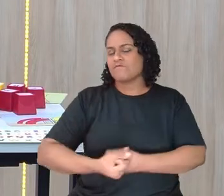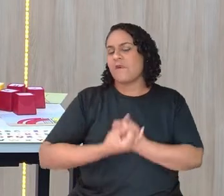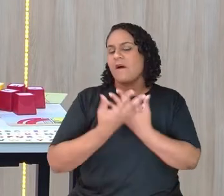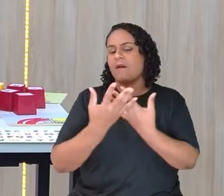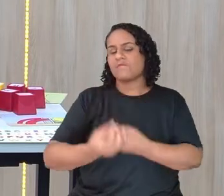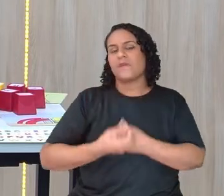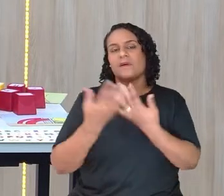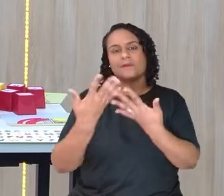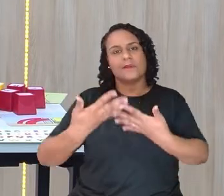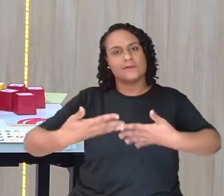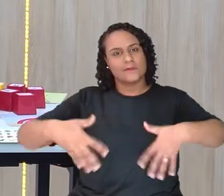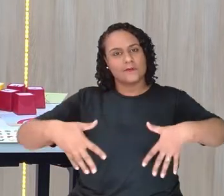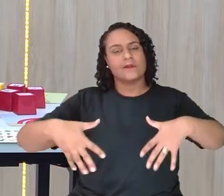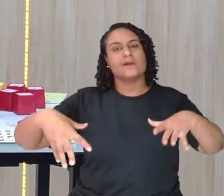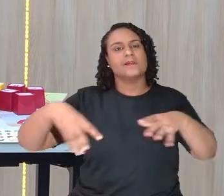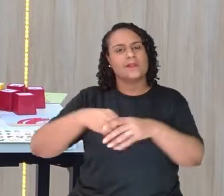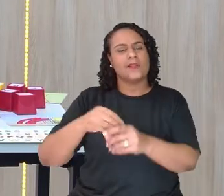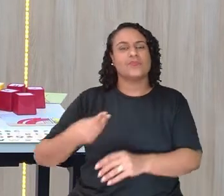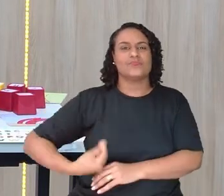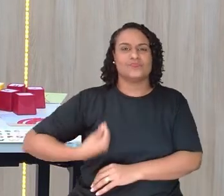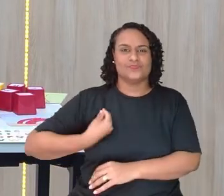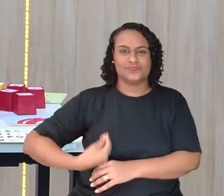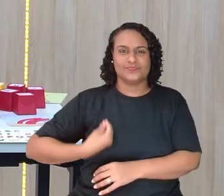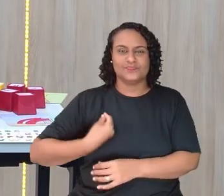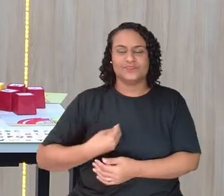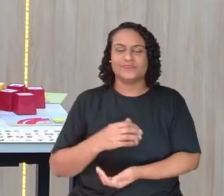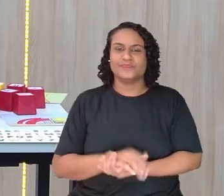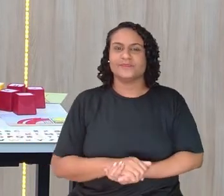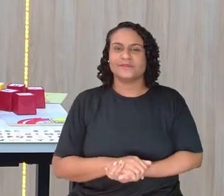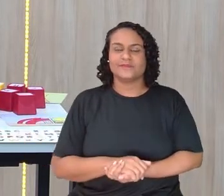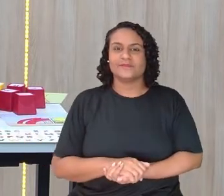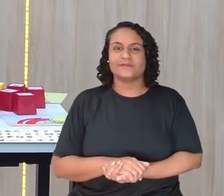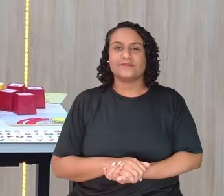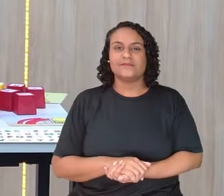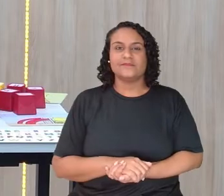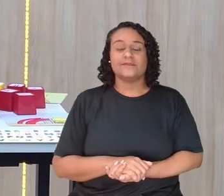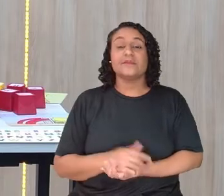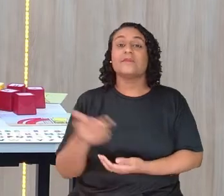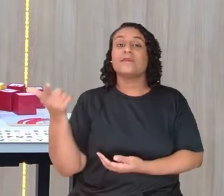espontânea dentro daquilo que se é vivido. Vamos para mais uma